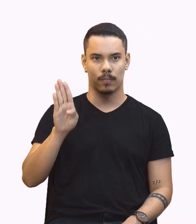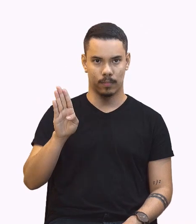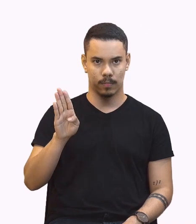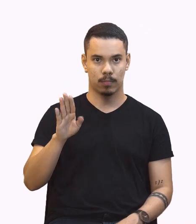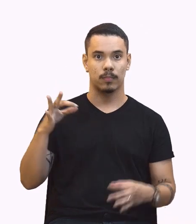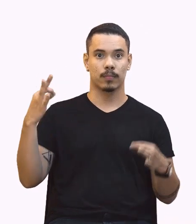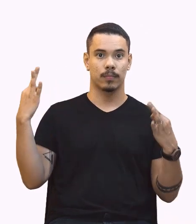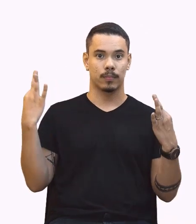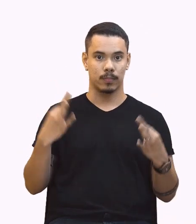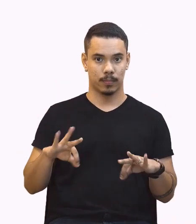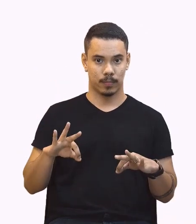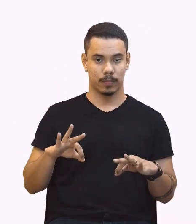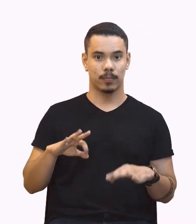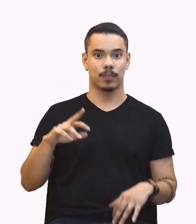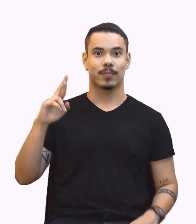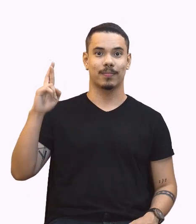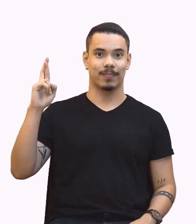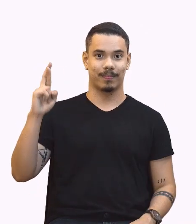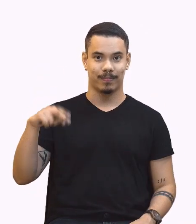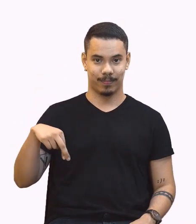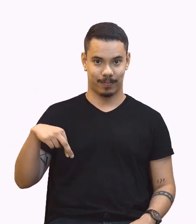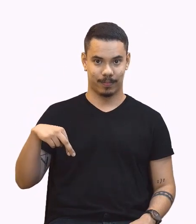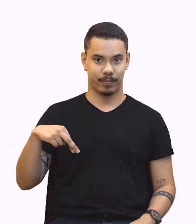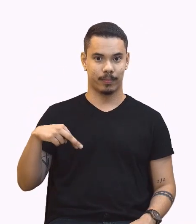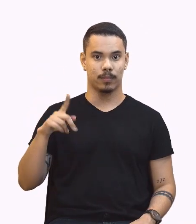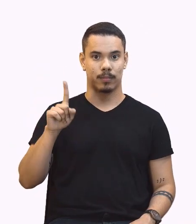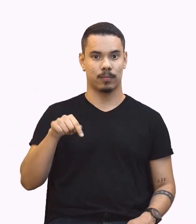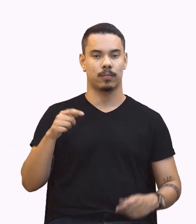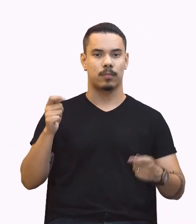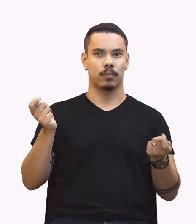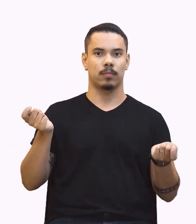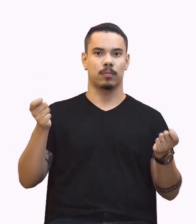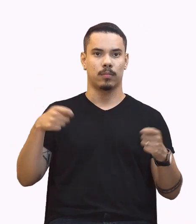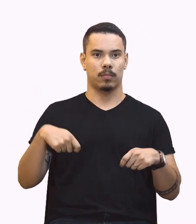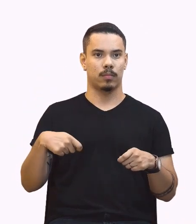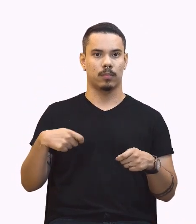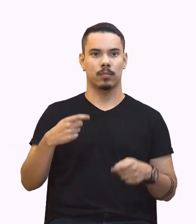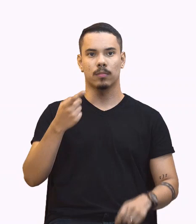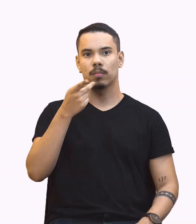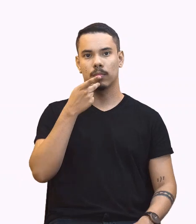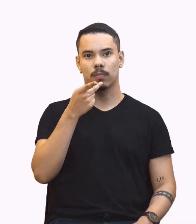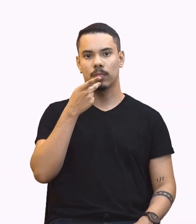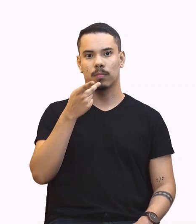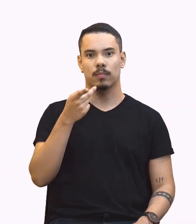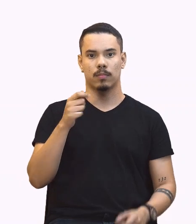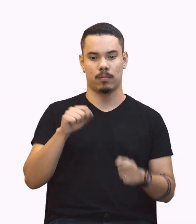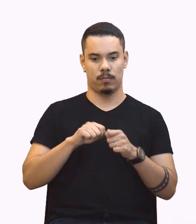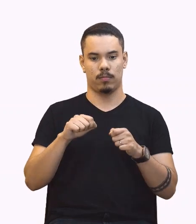afirmando que a razão ela é capaz de gerar conhecimento,